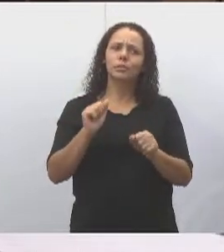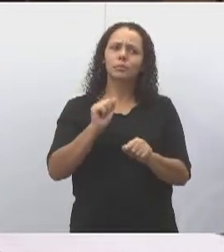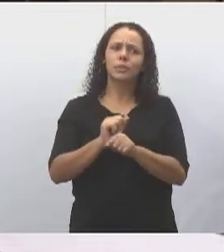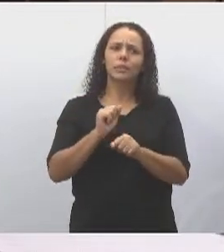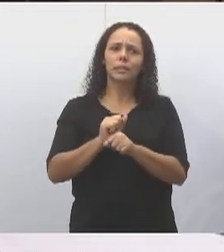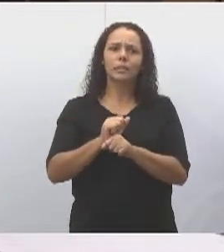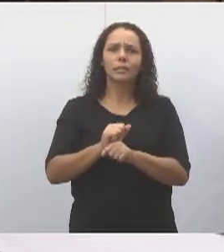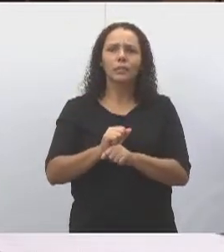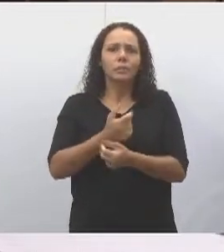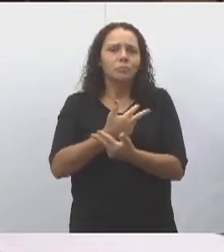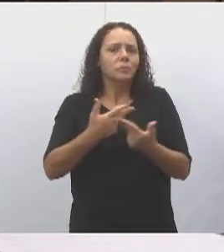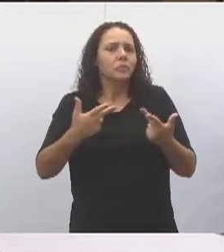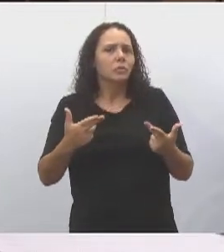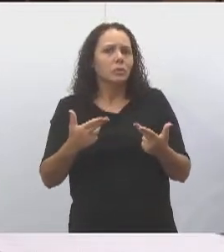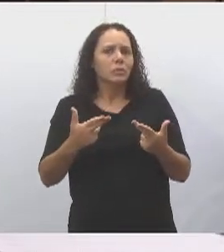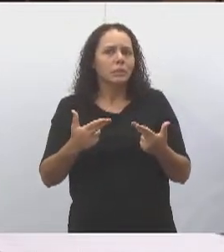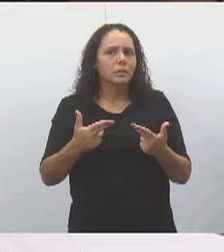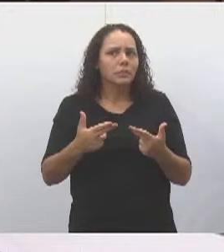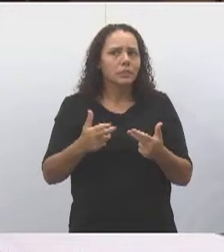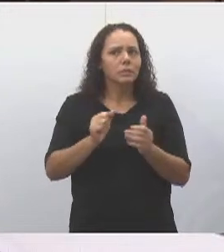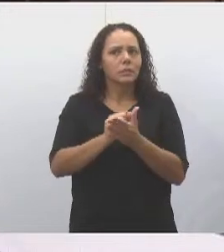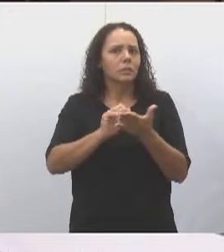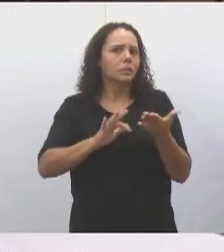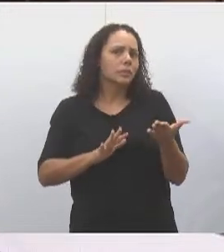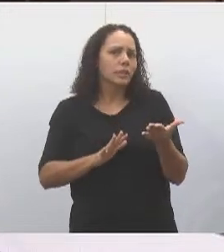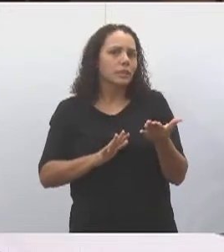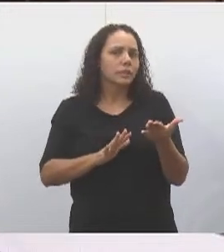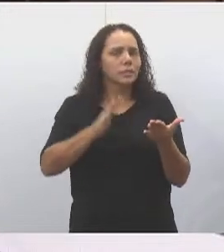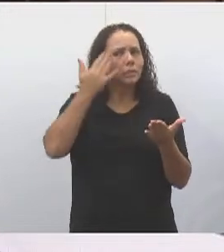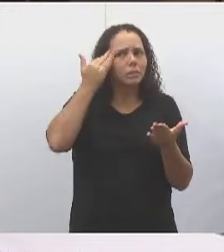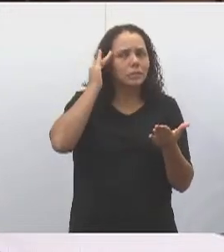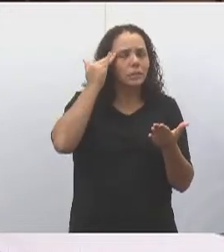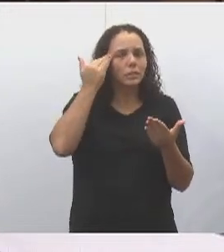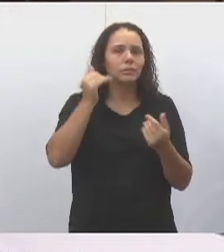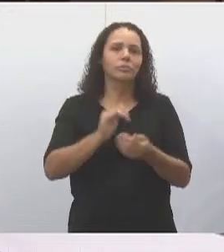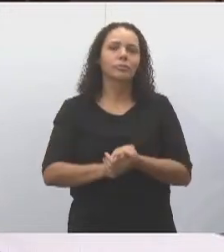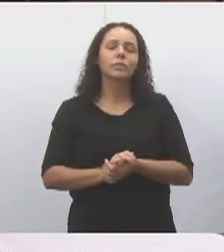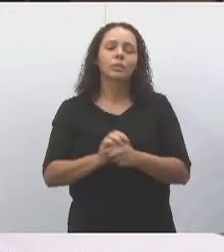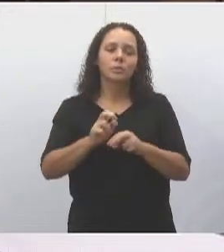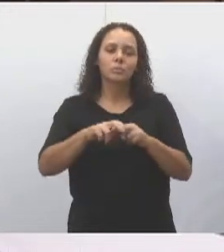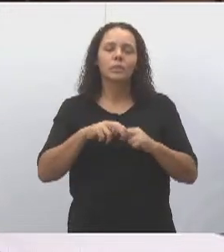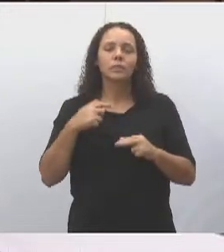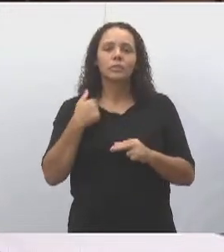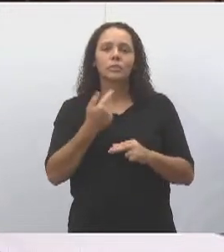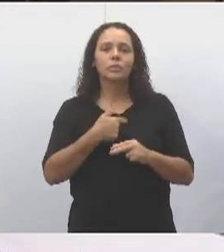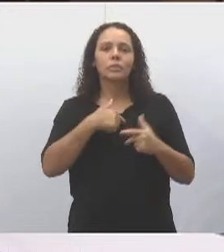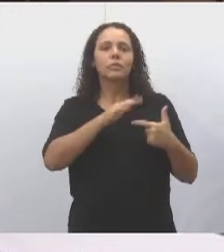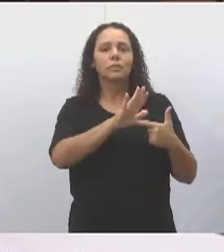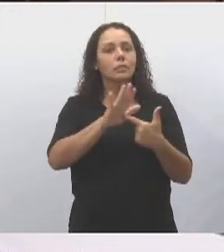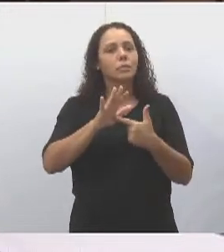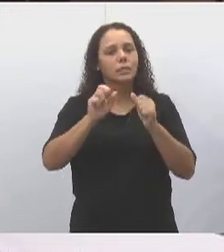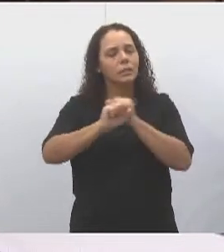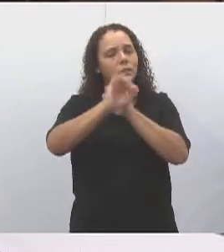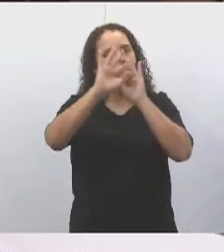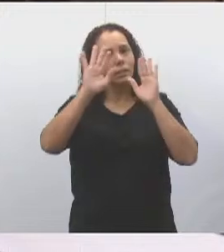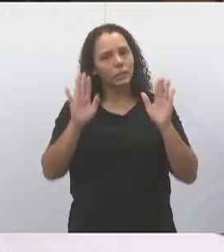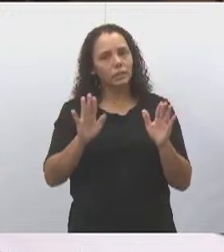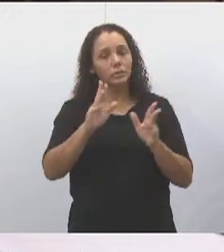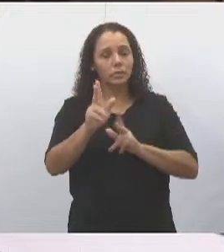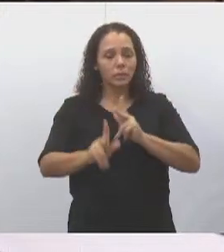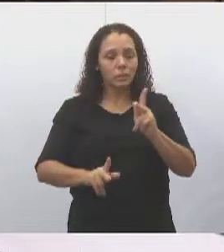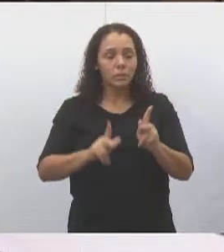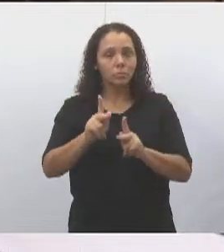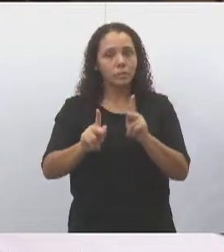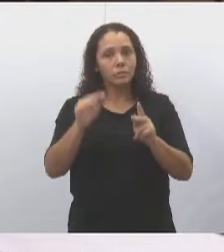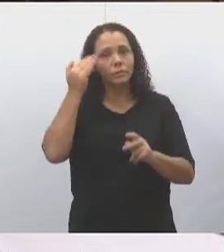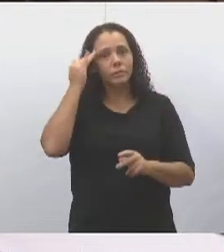com menos dívida do que ele pegou quando ele assumiu, isso se faz necessário. Então, é deixar claro isso para